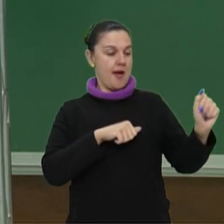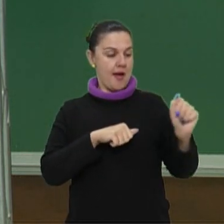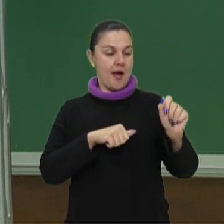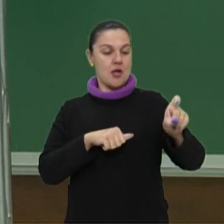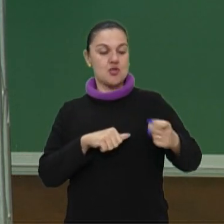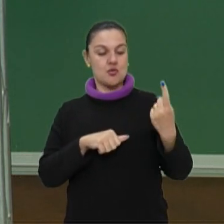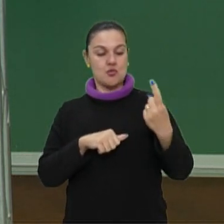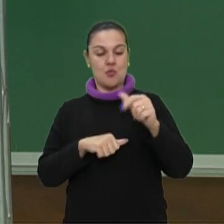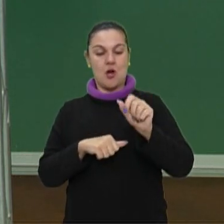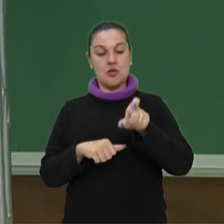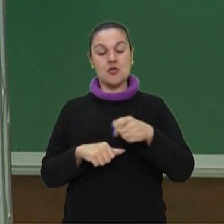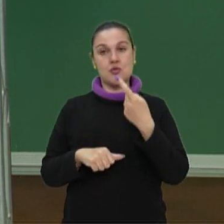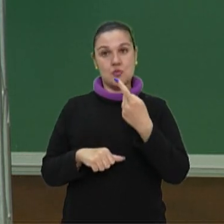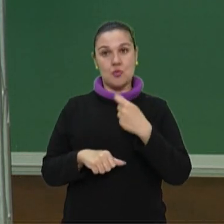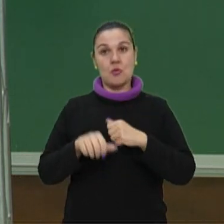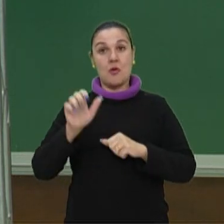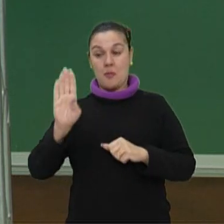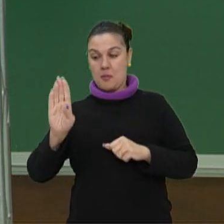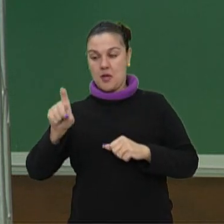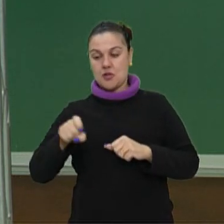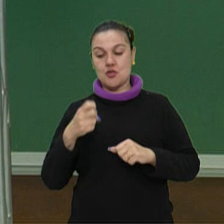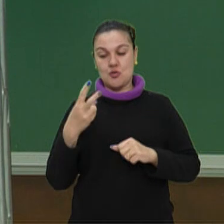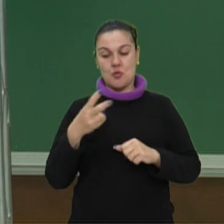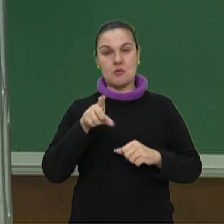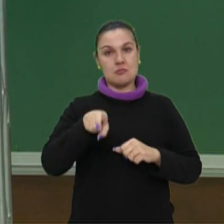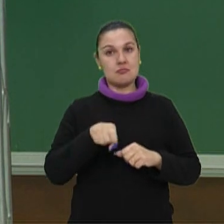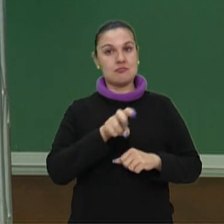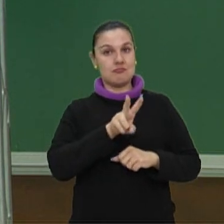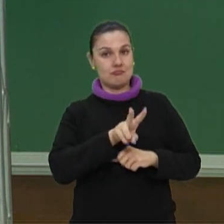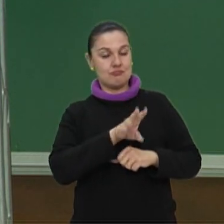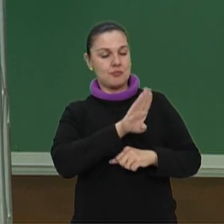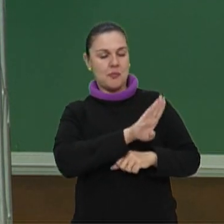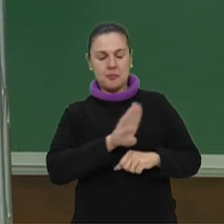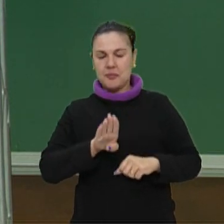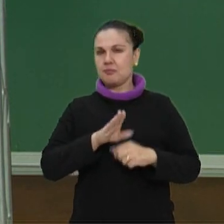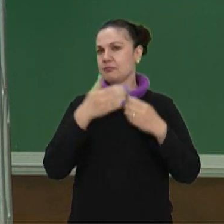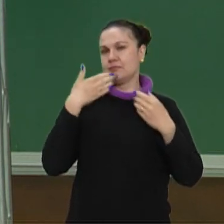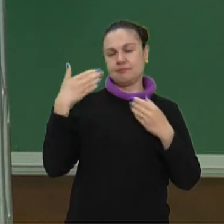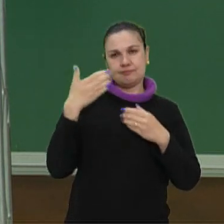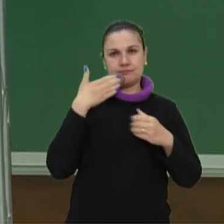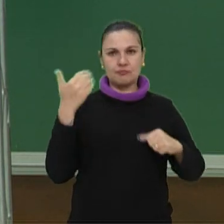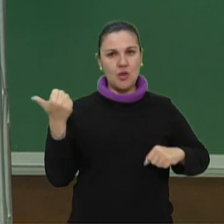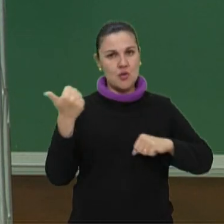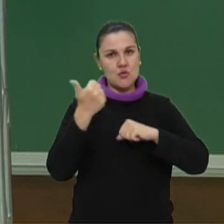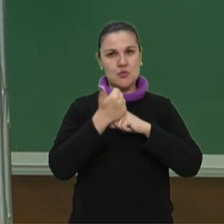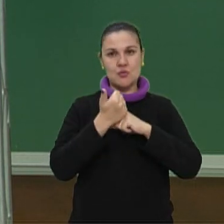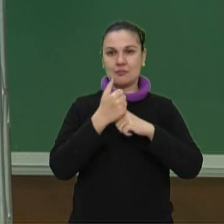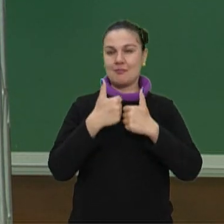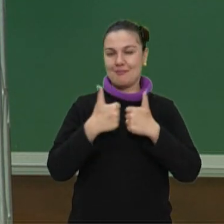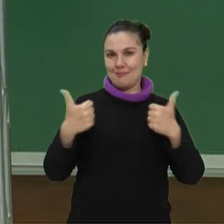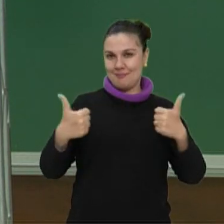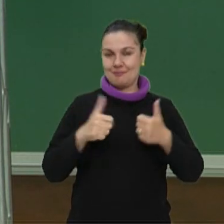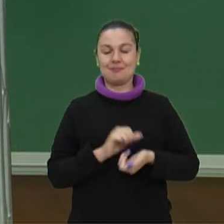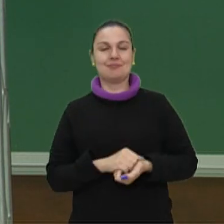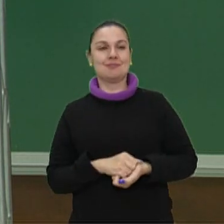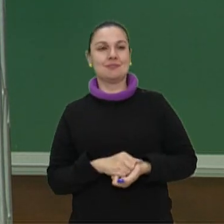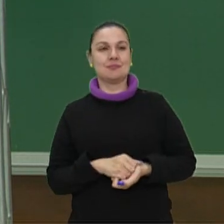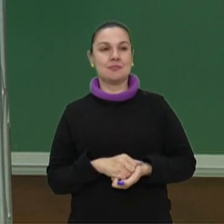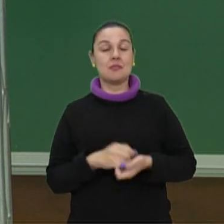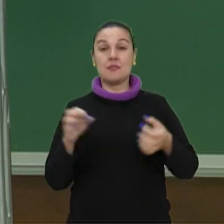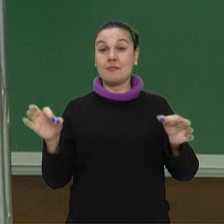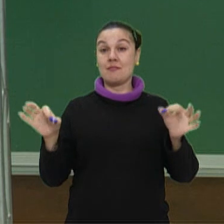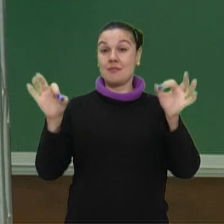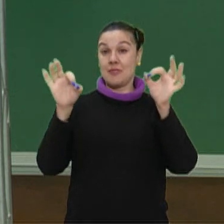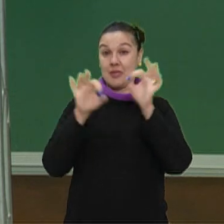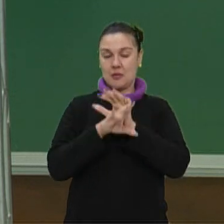aqui no meu produto notável, substitua por x1. Todo b que aparece aqui, substitua por x2. Beleza? Quando você